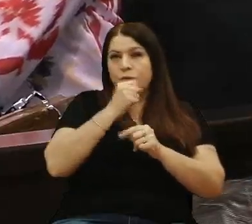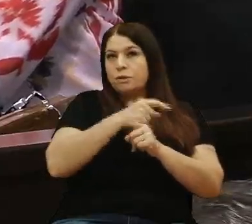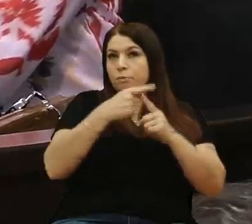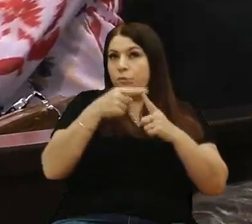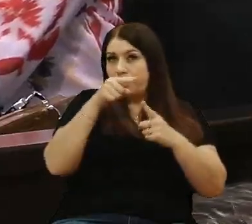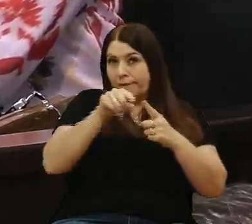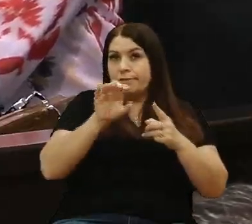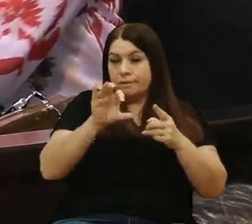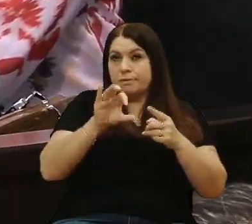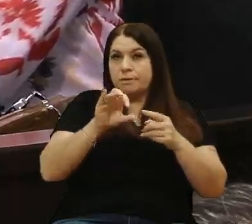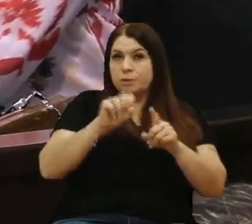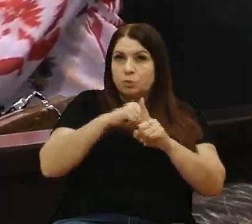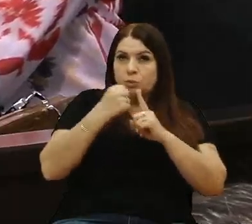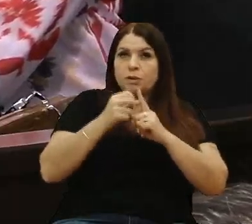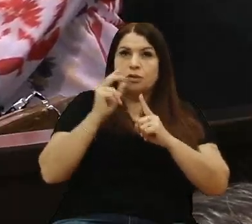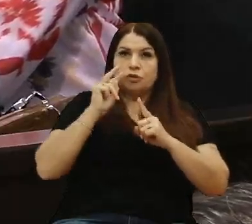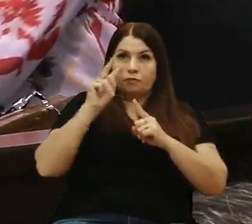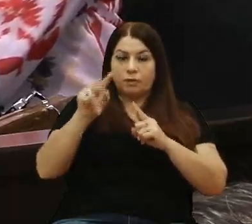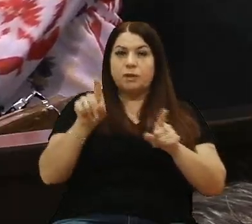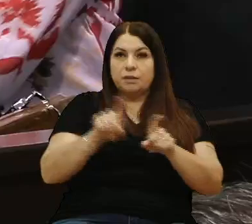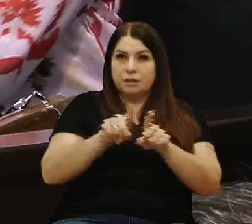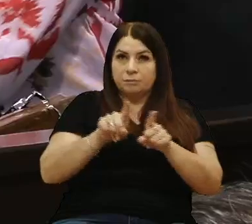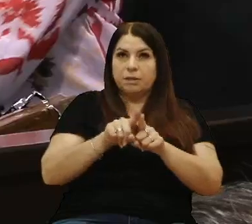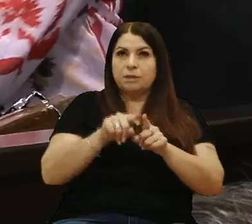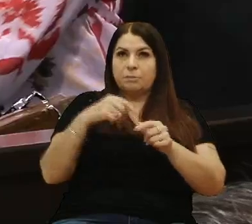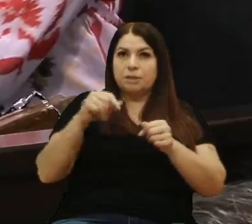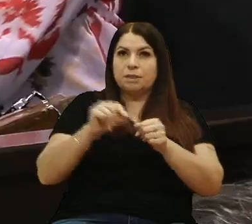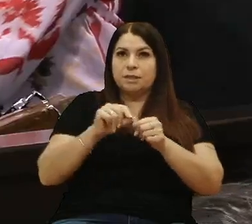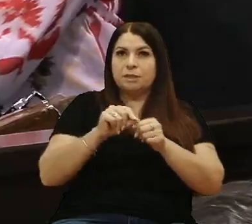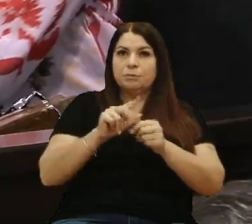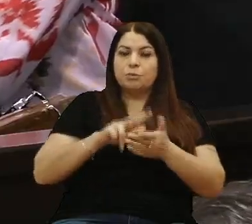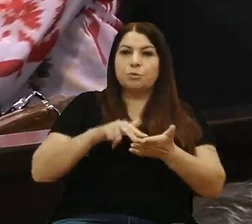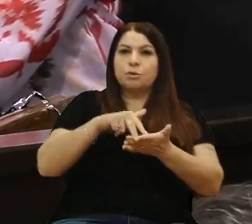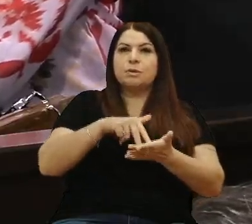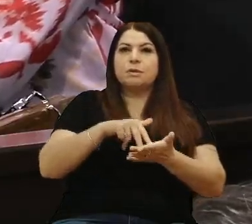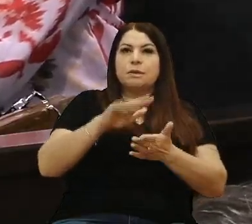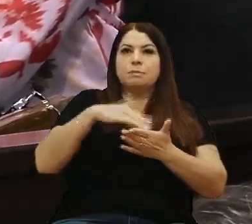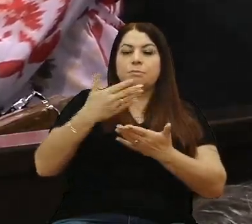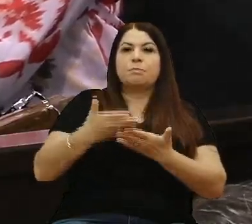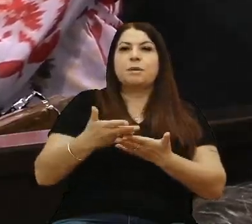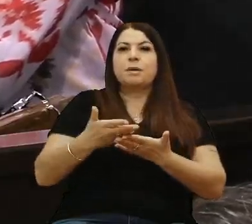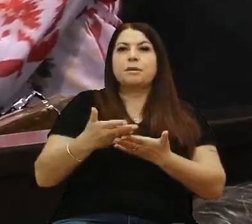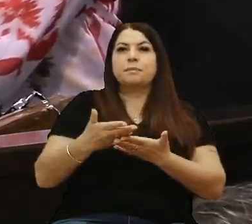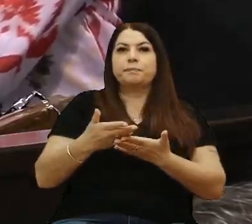é assim que a sociedade vê e é assim que precisamos nos posicionar. Cada vez mais,